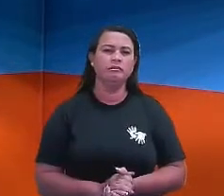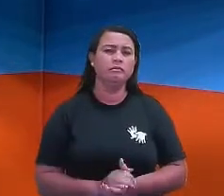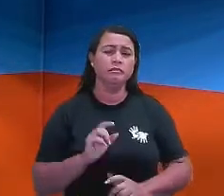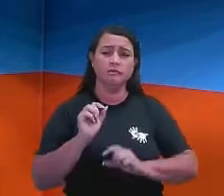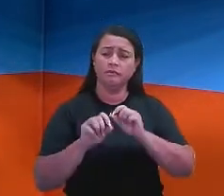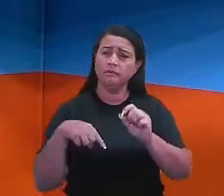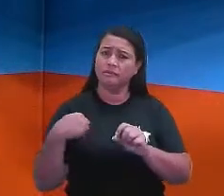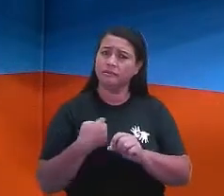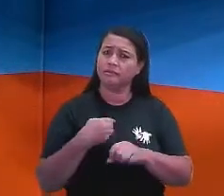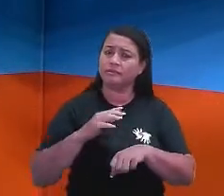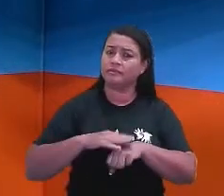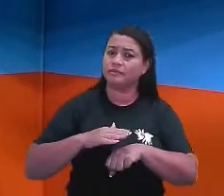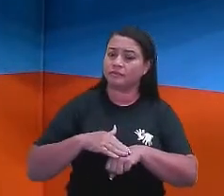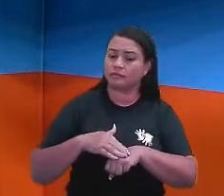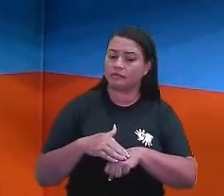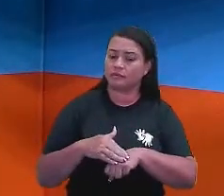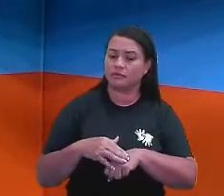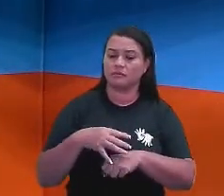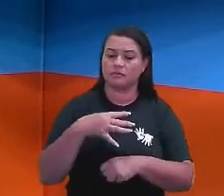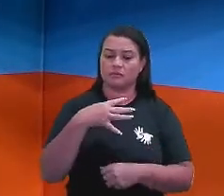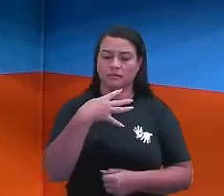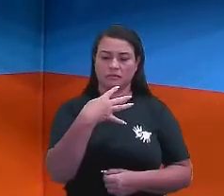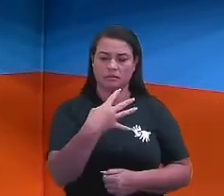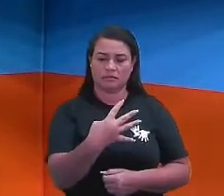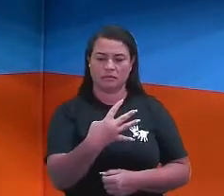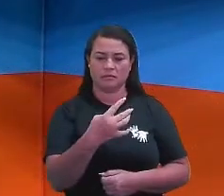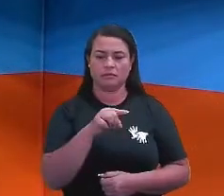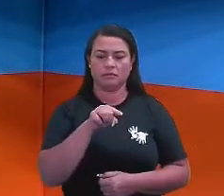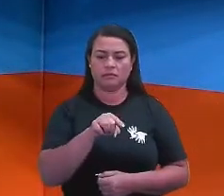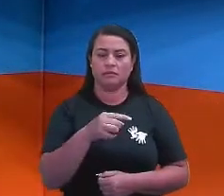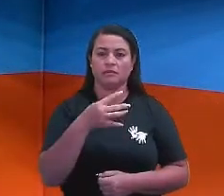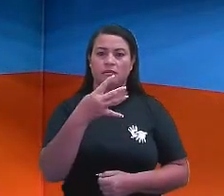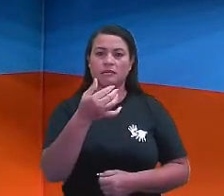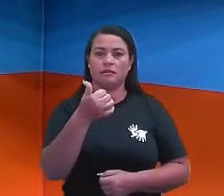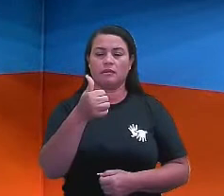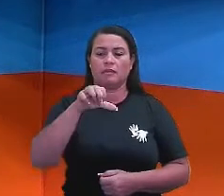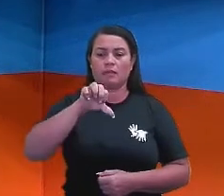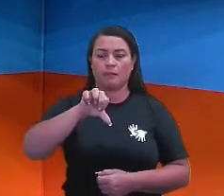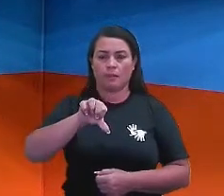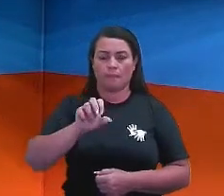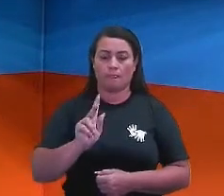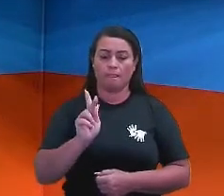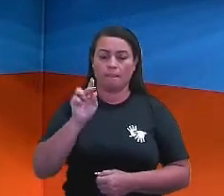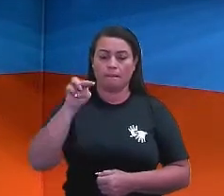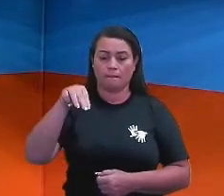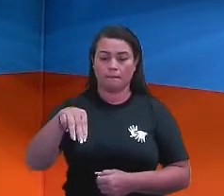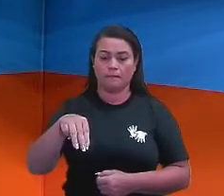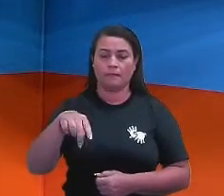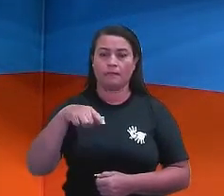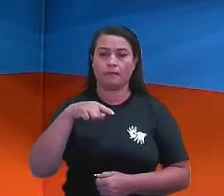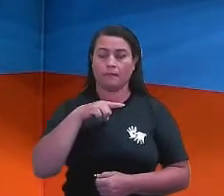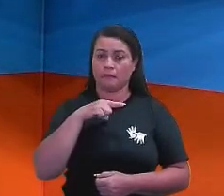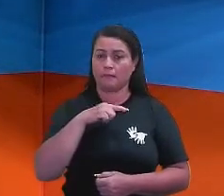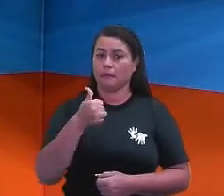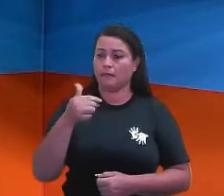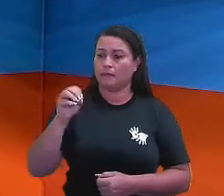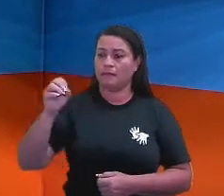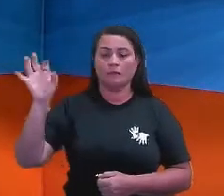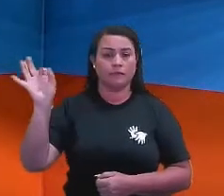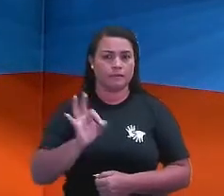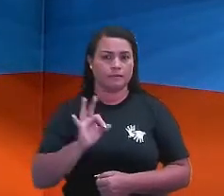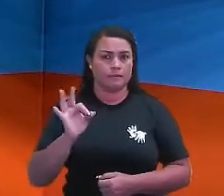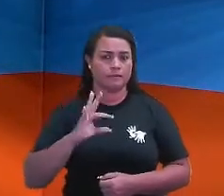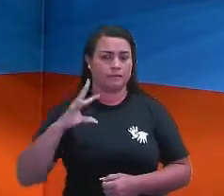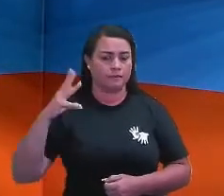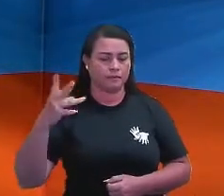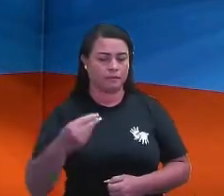gente vai fazer? A gente vai pegar 4.419, que vai ser meu 100%, tá? Porque eu